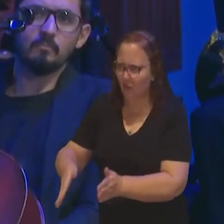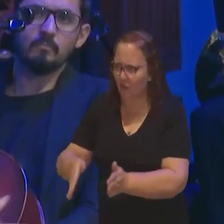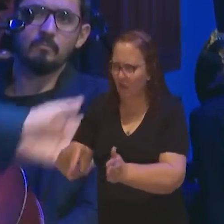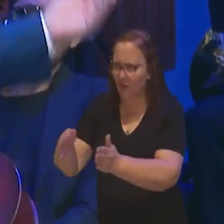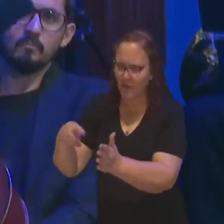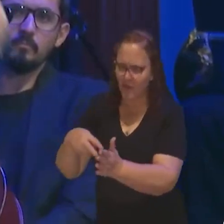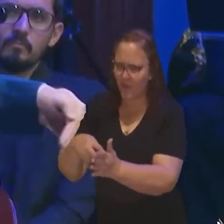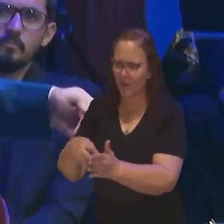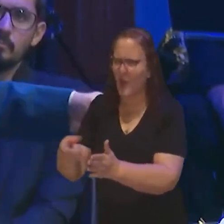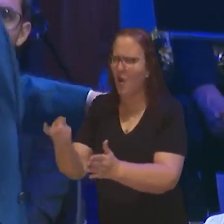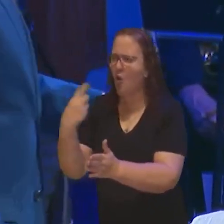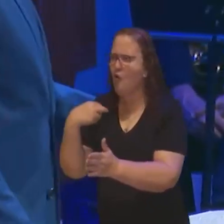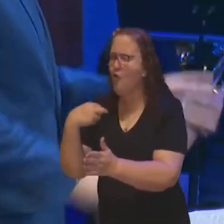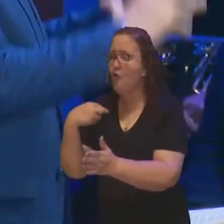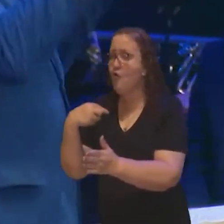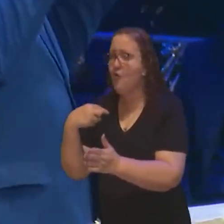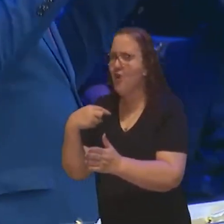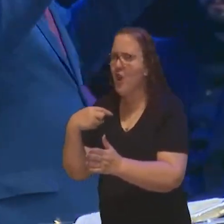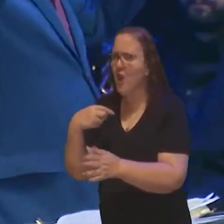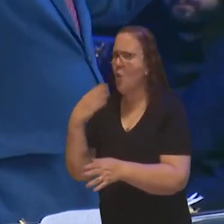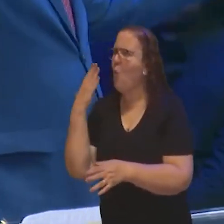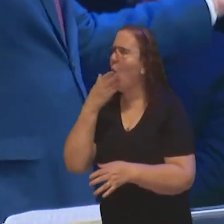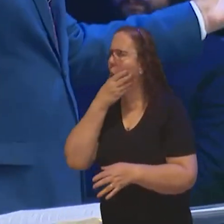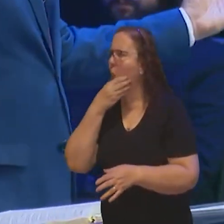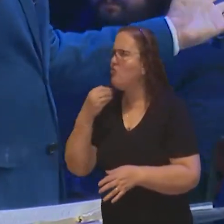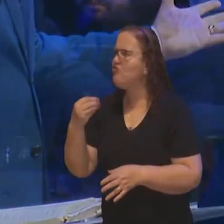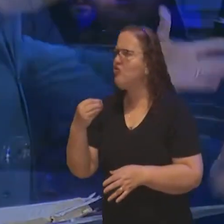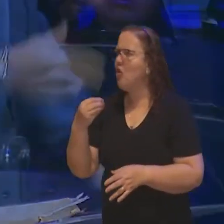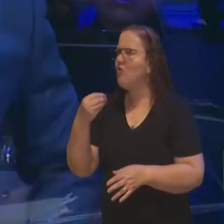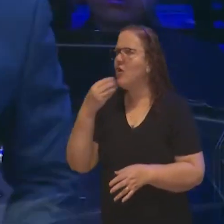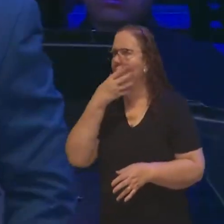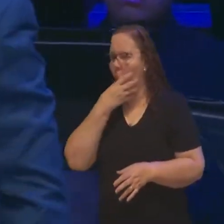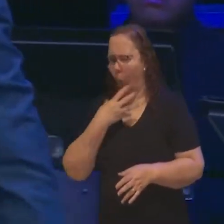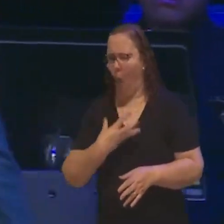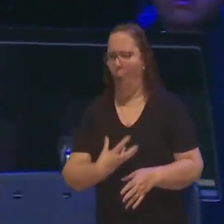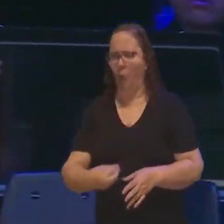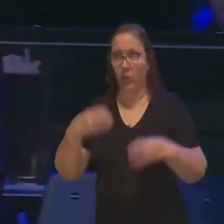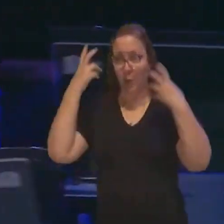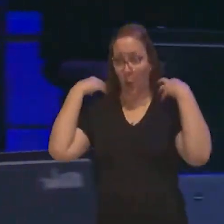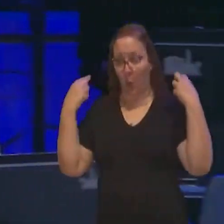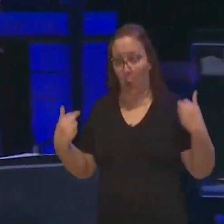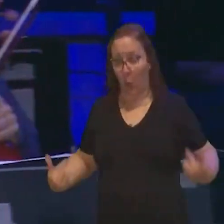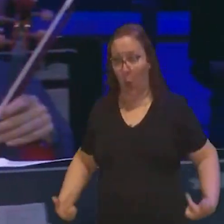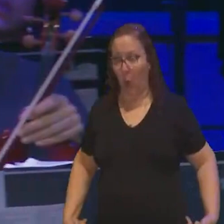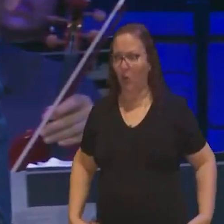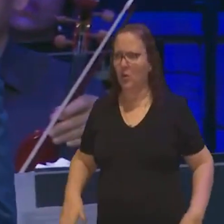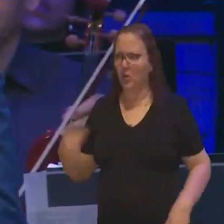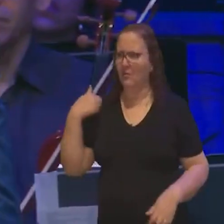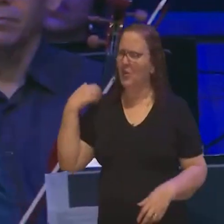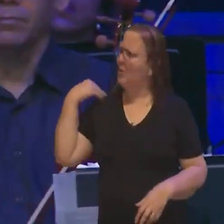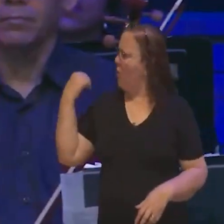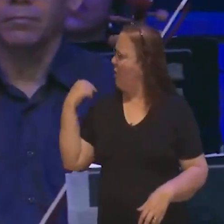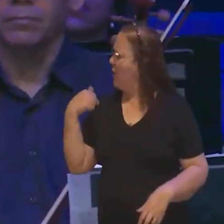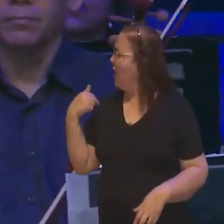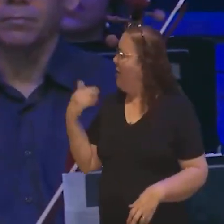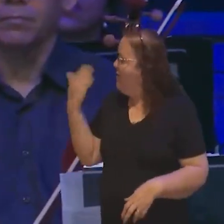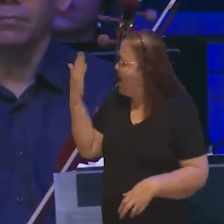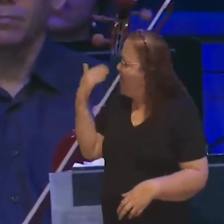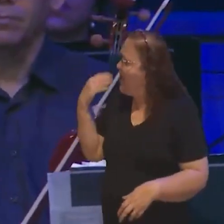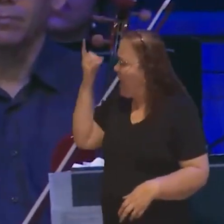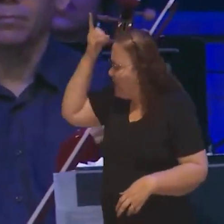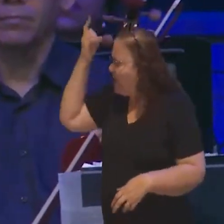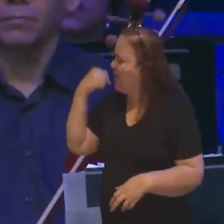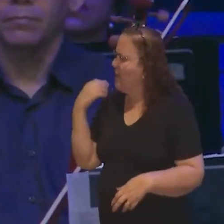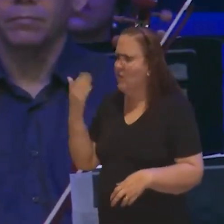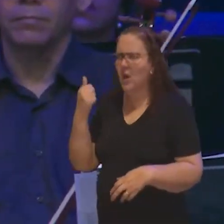corredor, vem um rapaz da filosofia, barbudão, cabelão grandão, e ele chegou assim e falou assim: Davi, vem cá. Eu falei: o que foi?